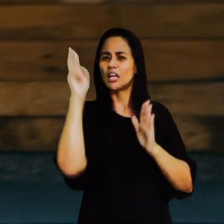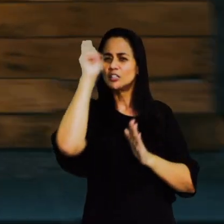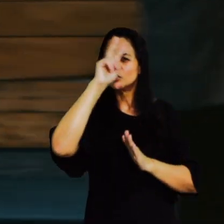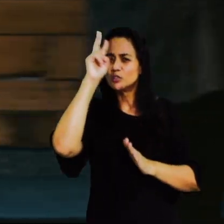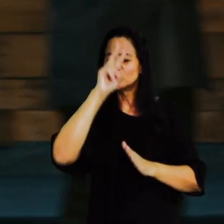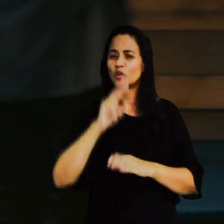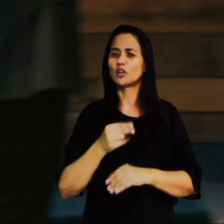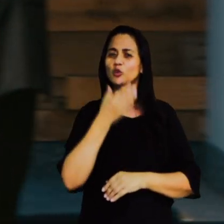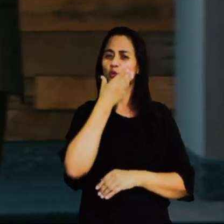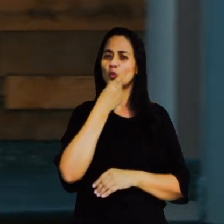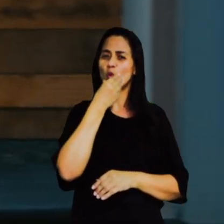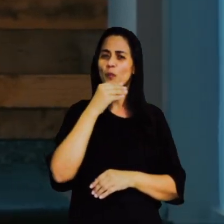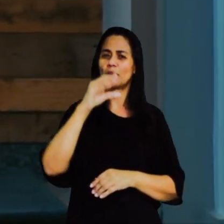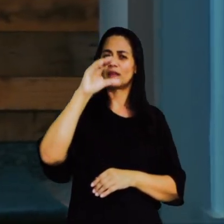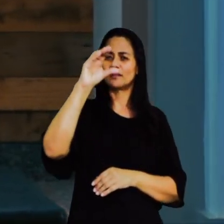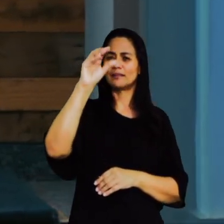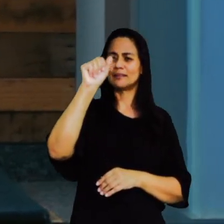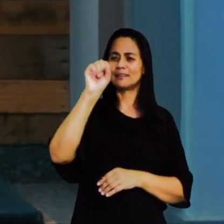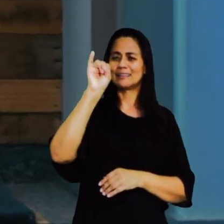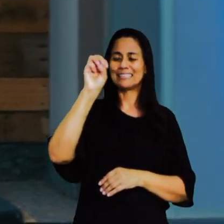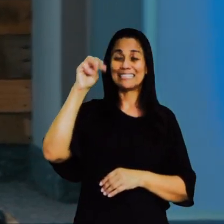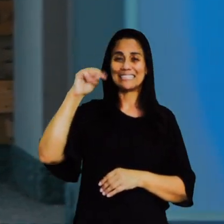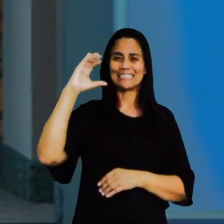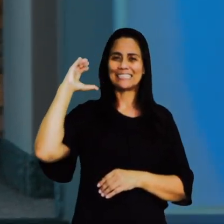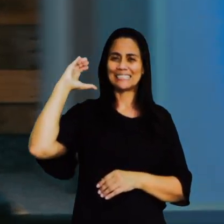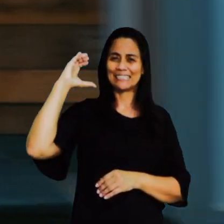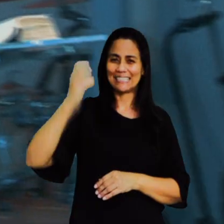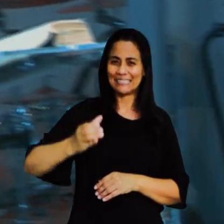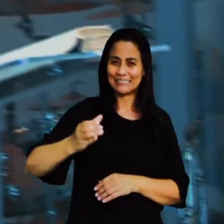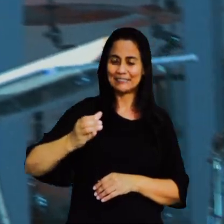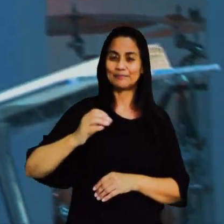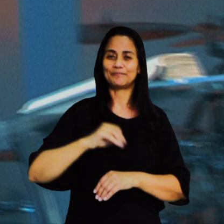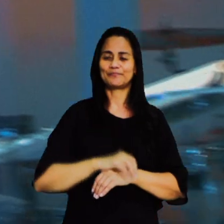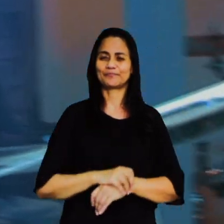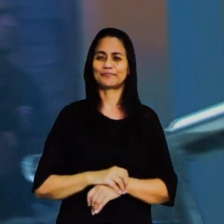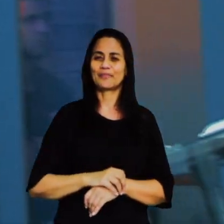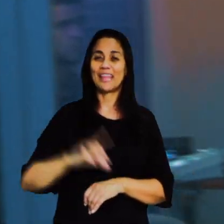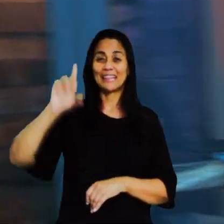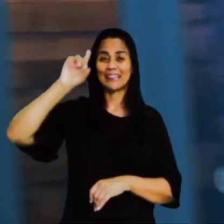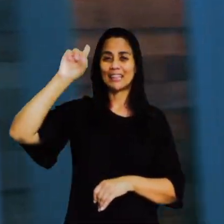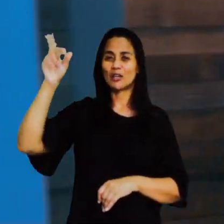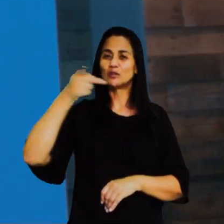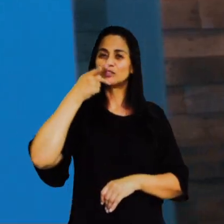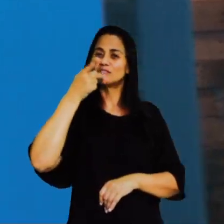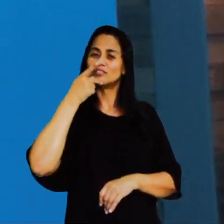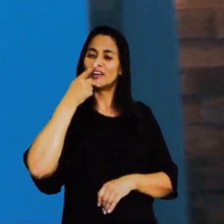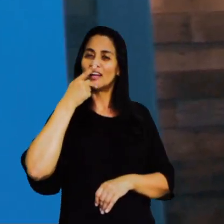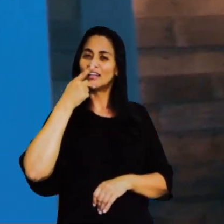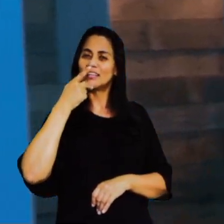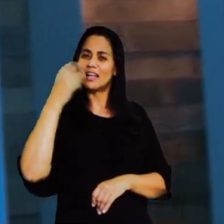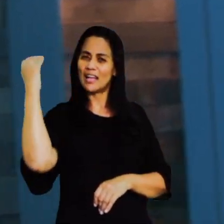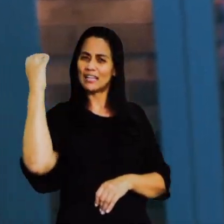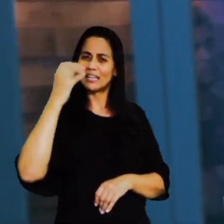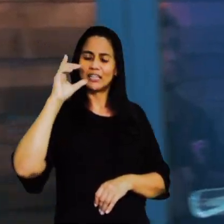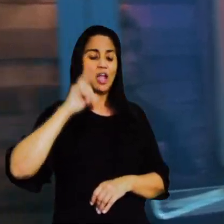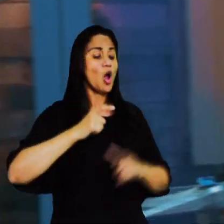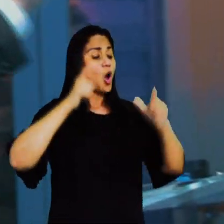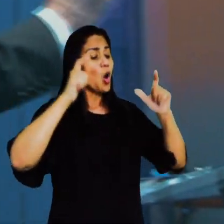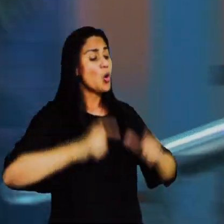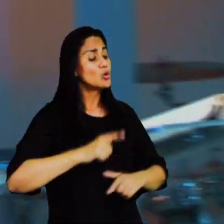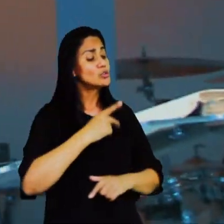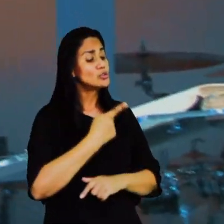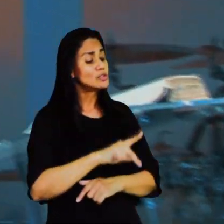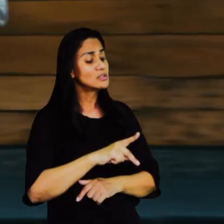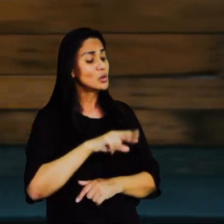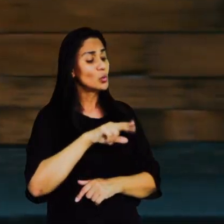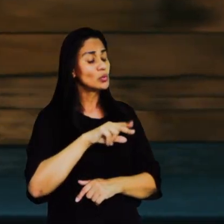em relação a Abel. Deus chega para Abel e fala assim, Deus chega para Caim e fala assim, aonde está Abel?